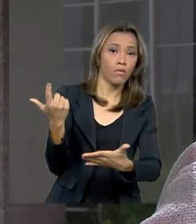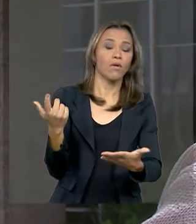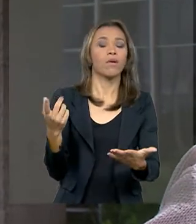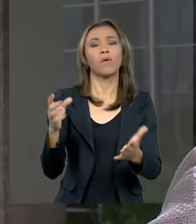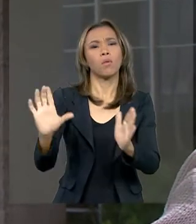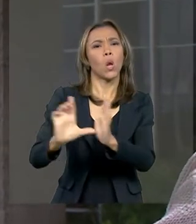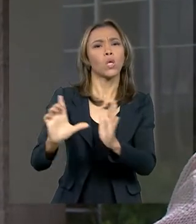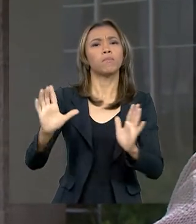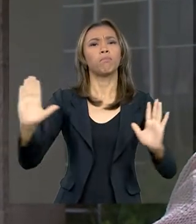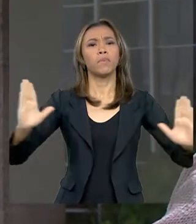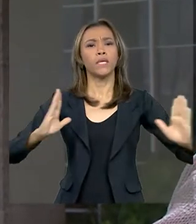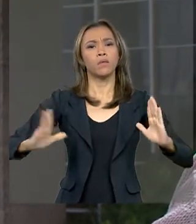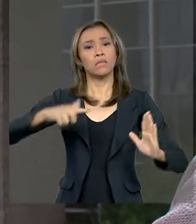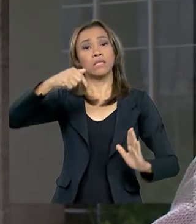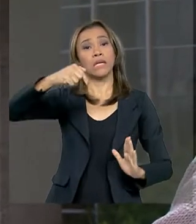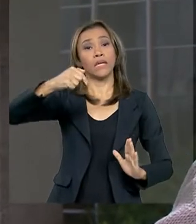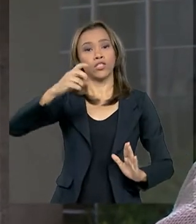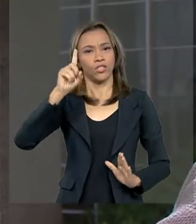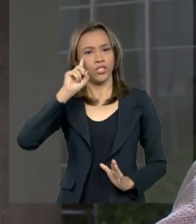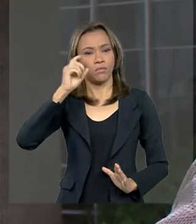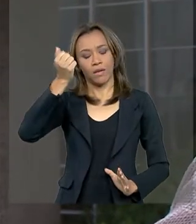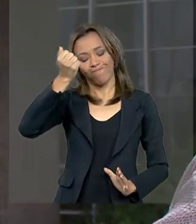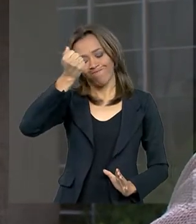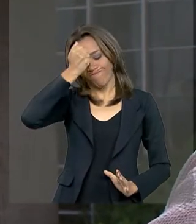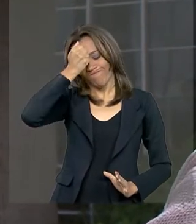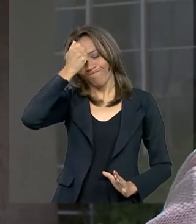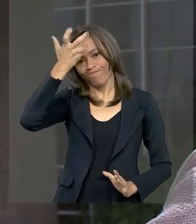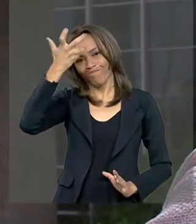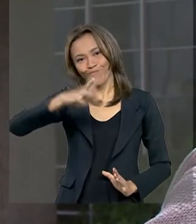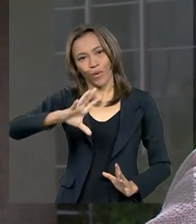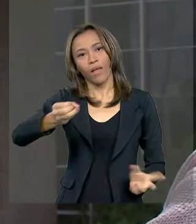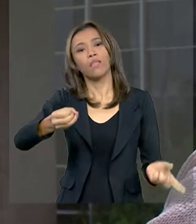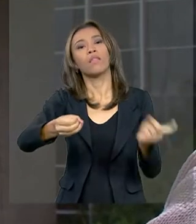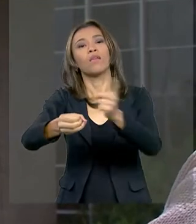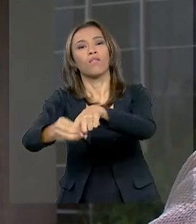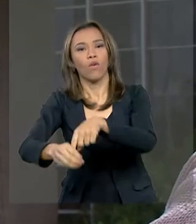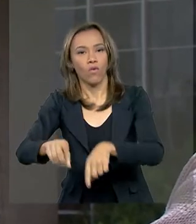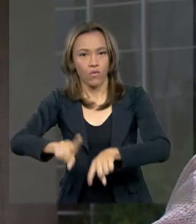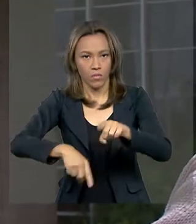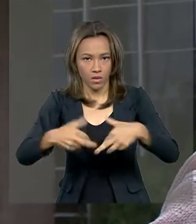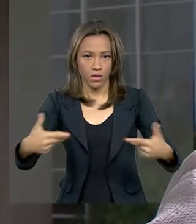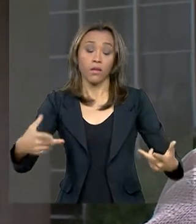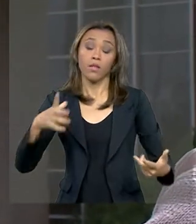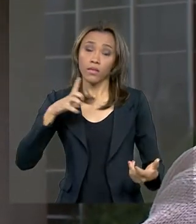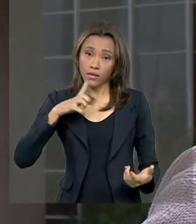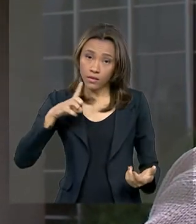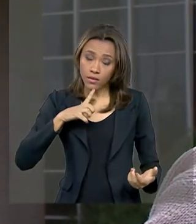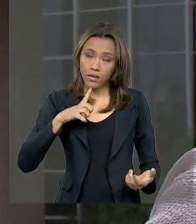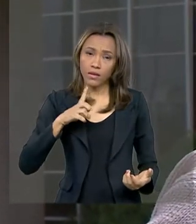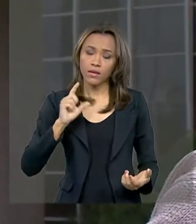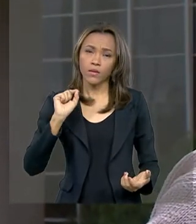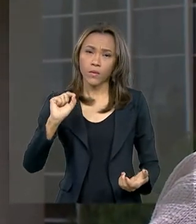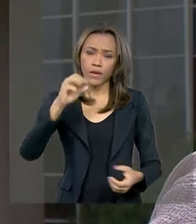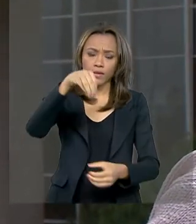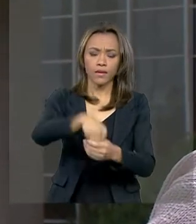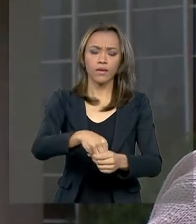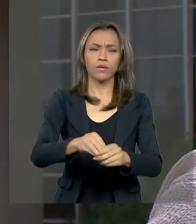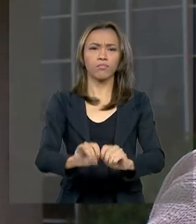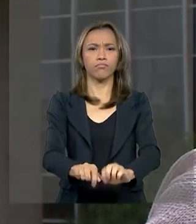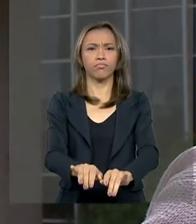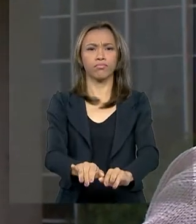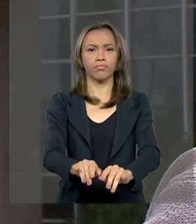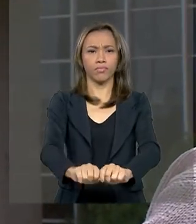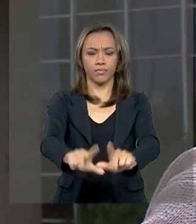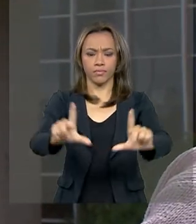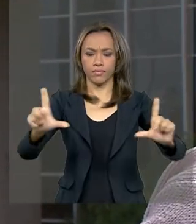tem 7 dias para se arrepender. Então, e muitas dessas plataformas já têm até uma ferramenta dentro dessa plataforma de